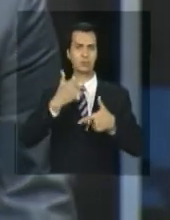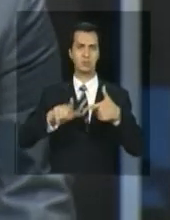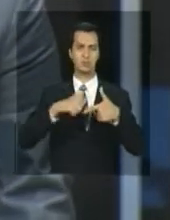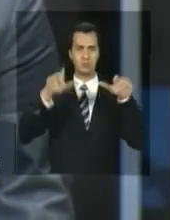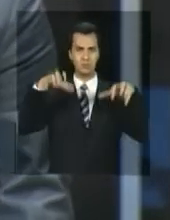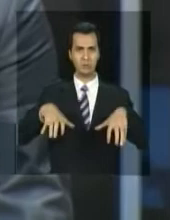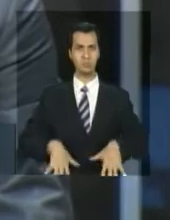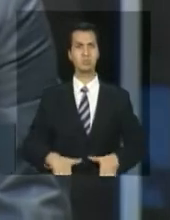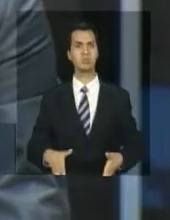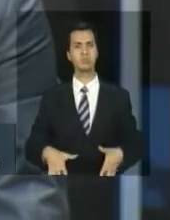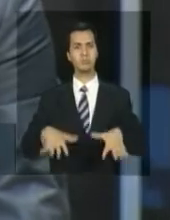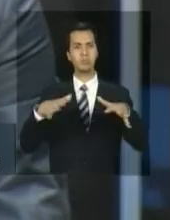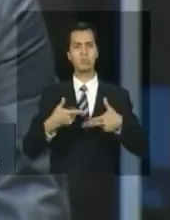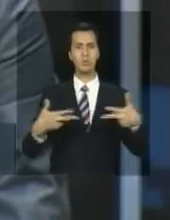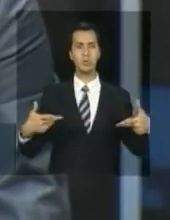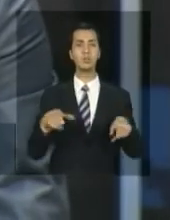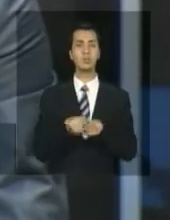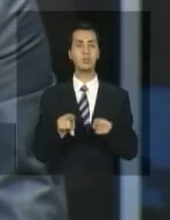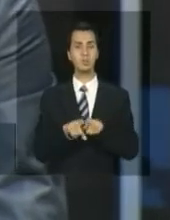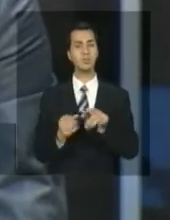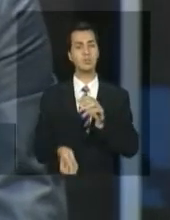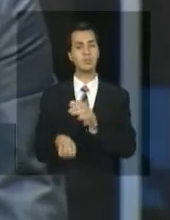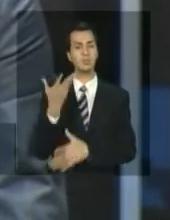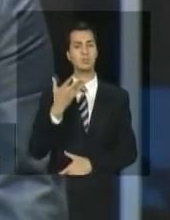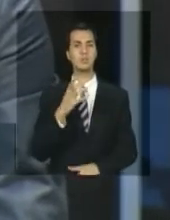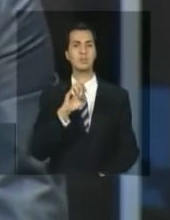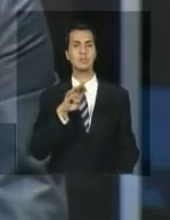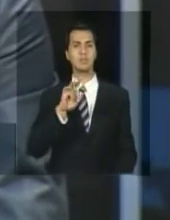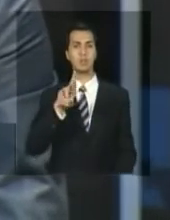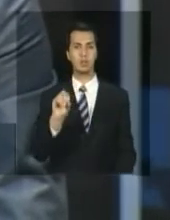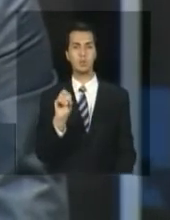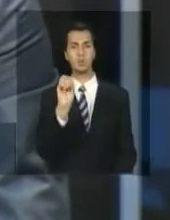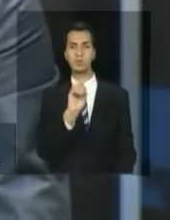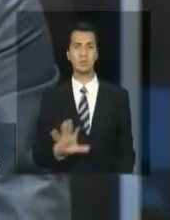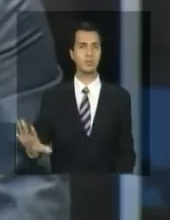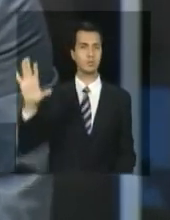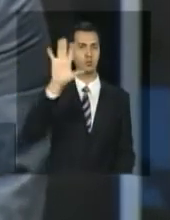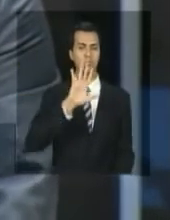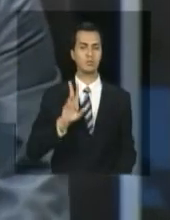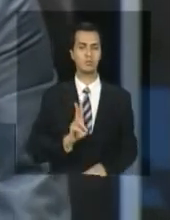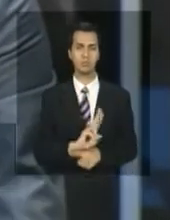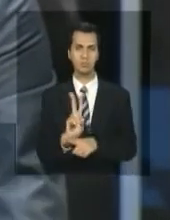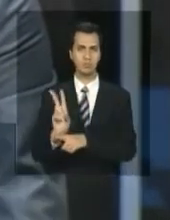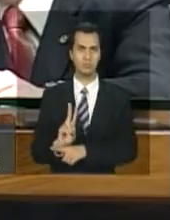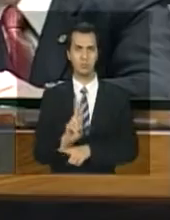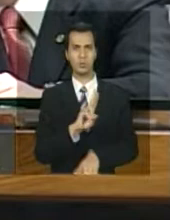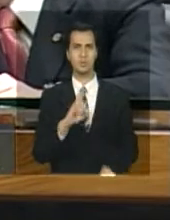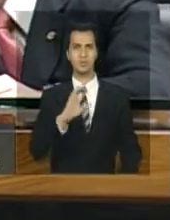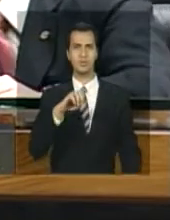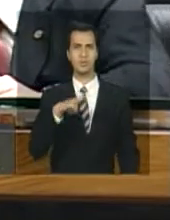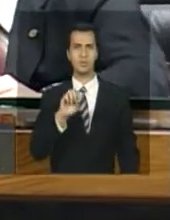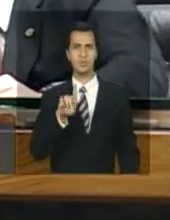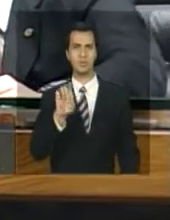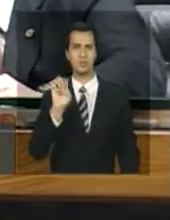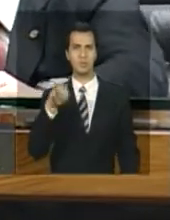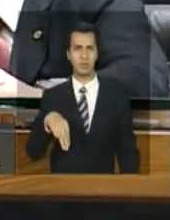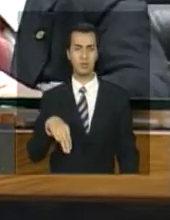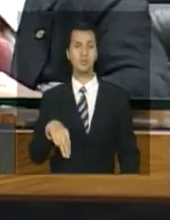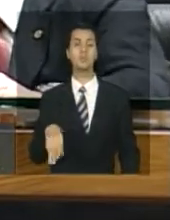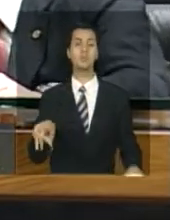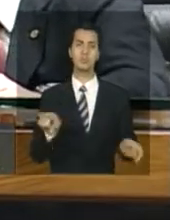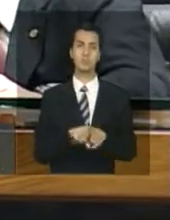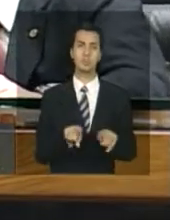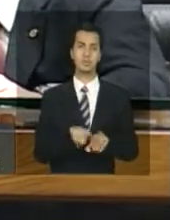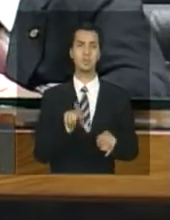o Centro Nacional de Monitoramento de Alertas e Desastres Naturais, CEMADEM, a Força Nacional